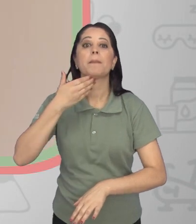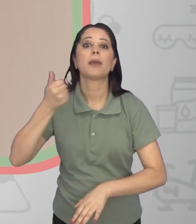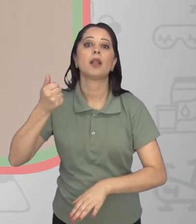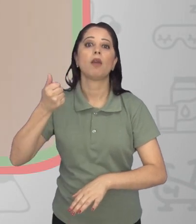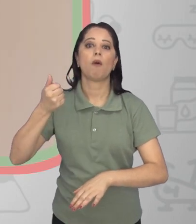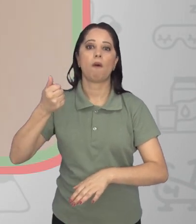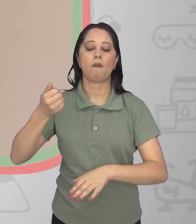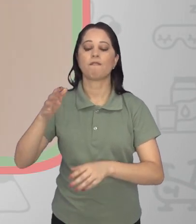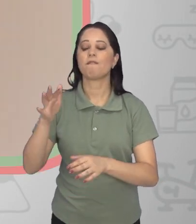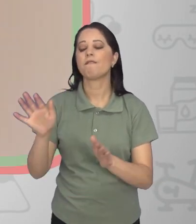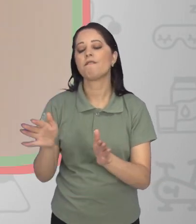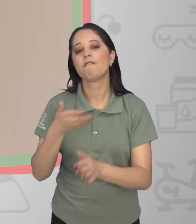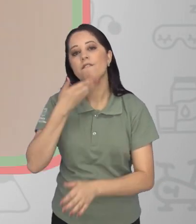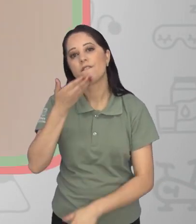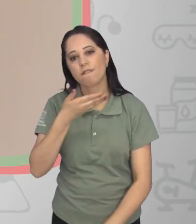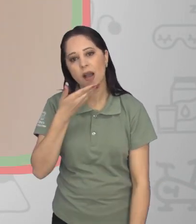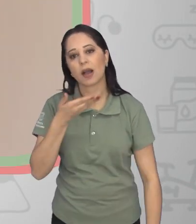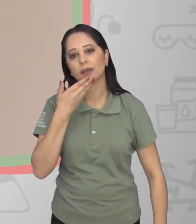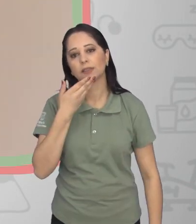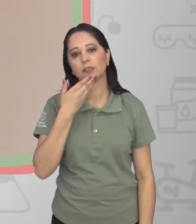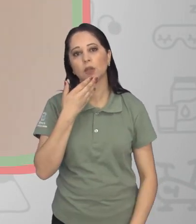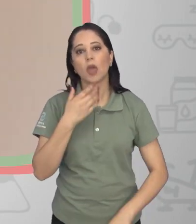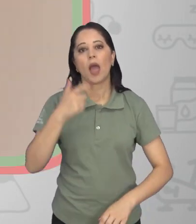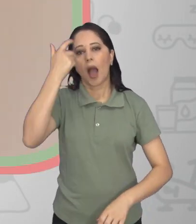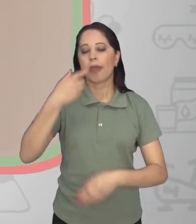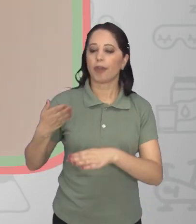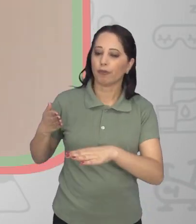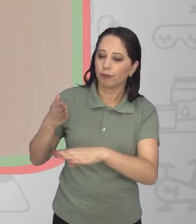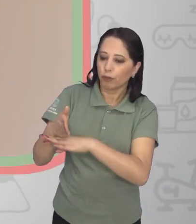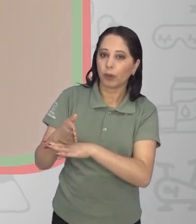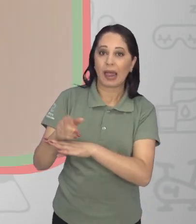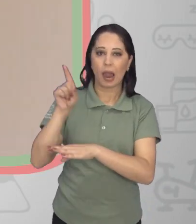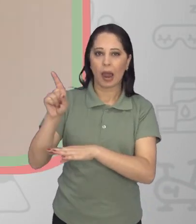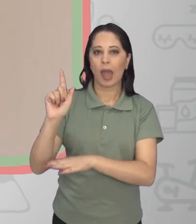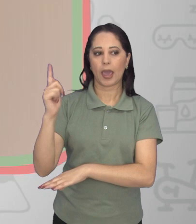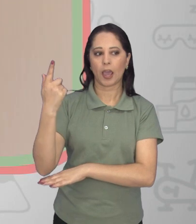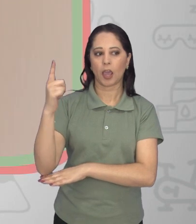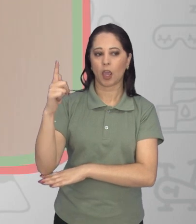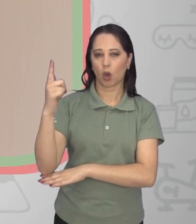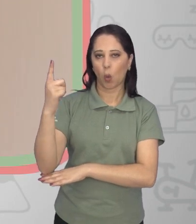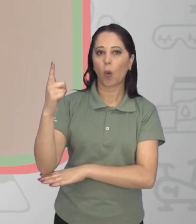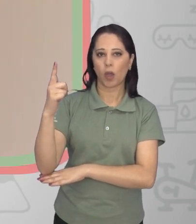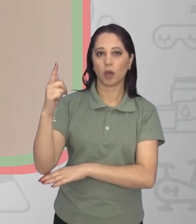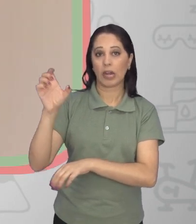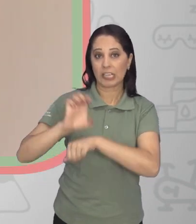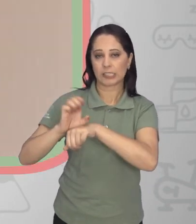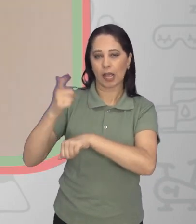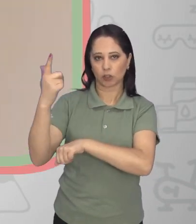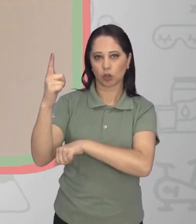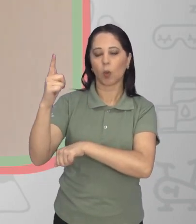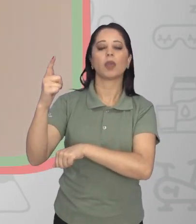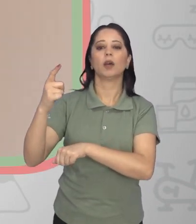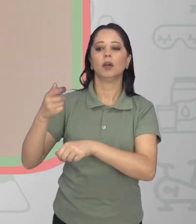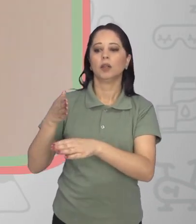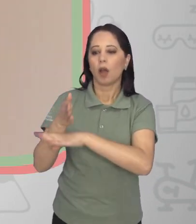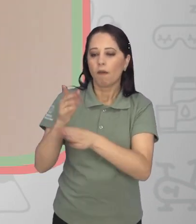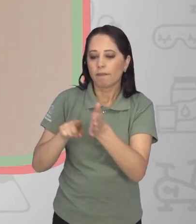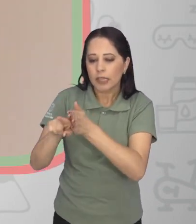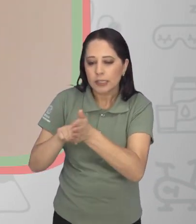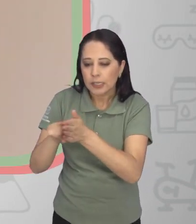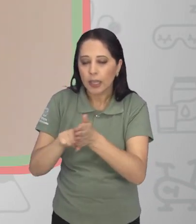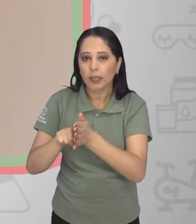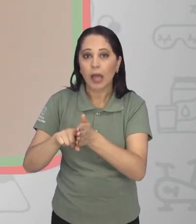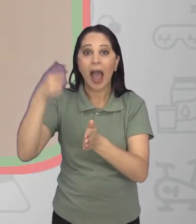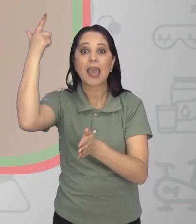minha convivência da minha família com a minha síndrome. E eu fui passar por uma bateria de exames em Goiânia e eu fui aprovado para